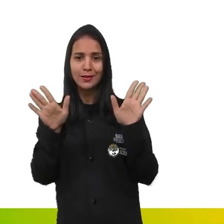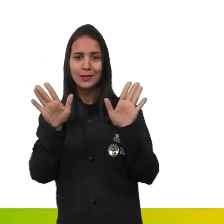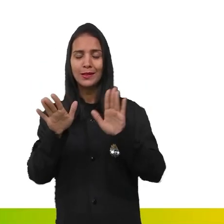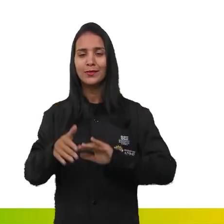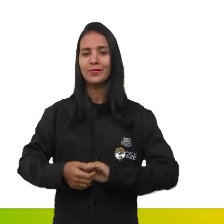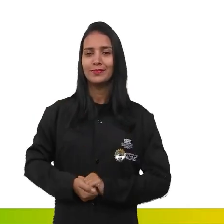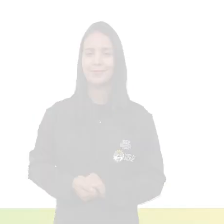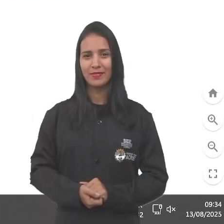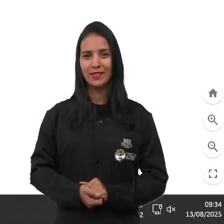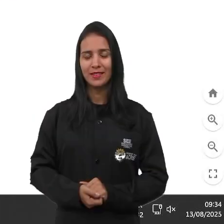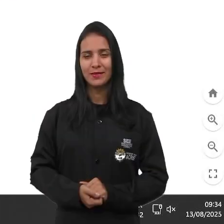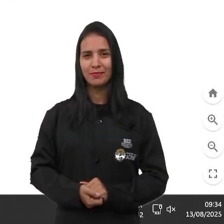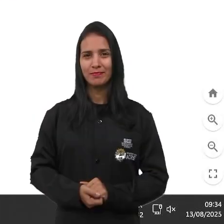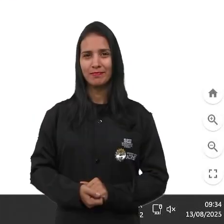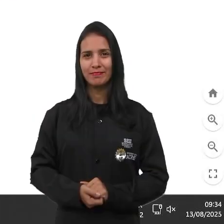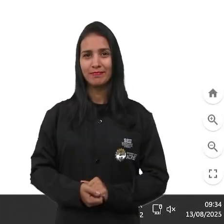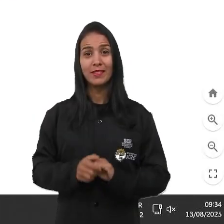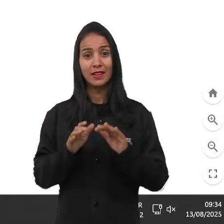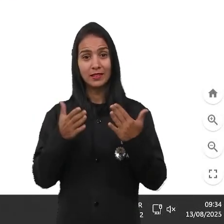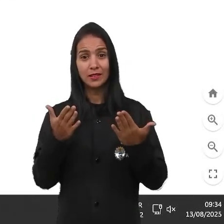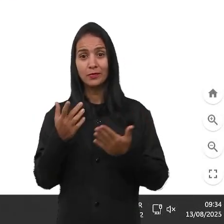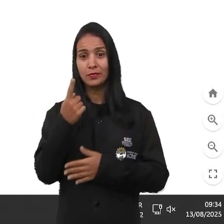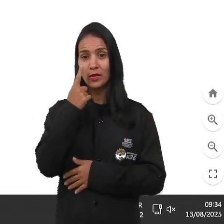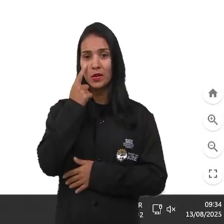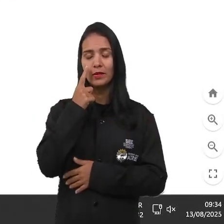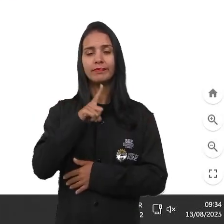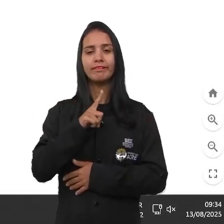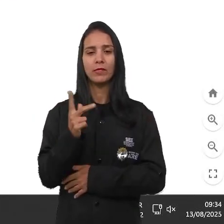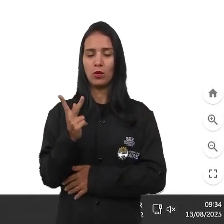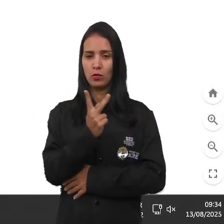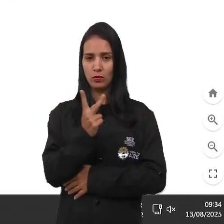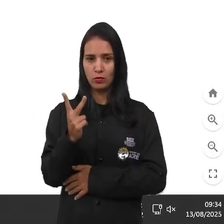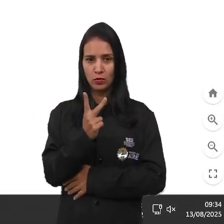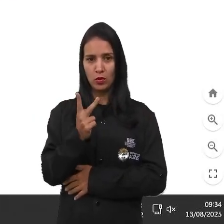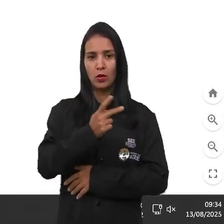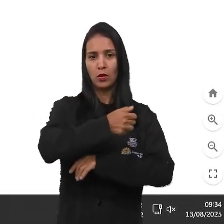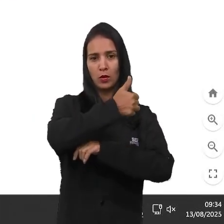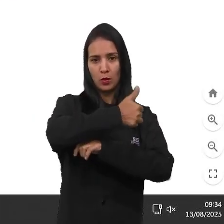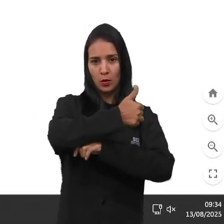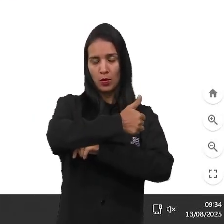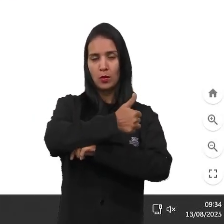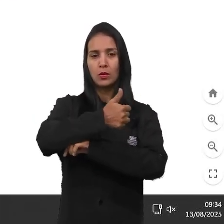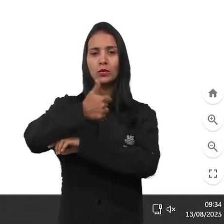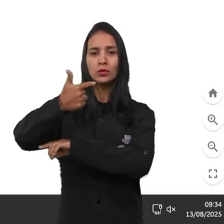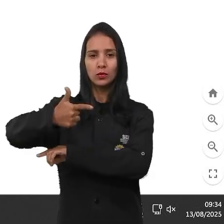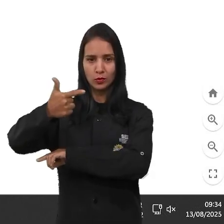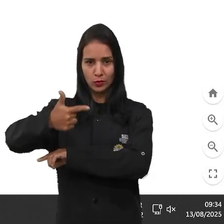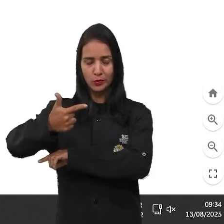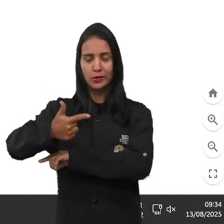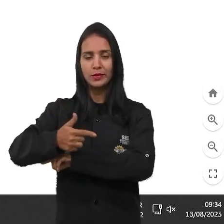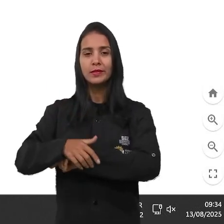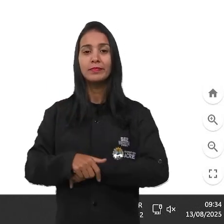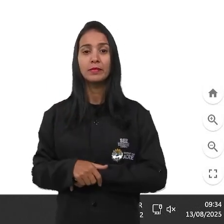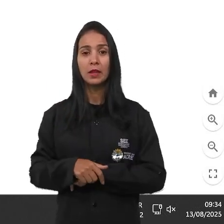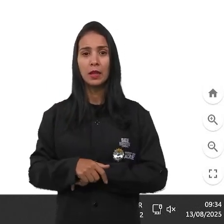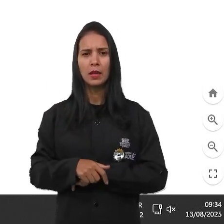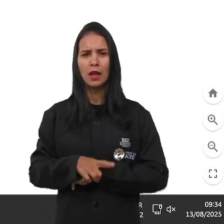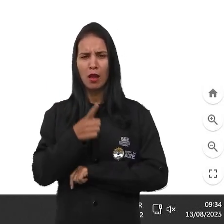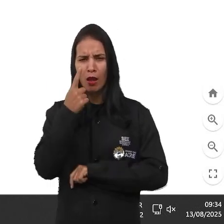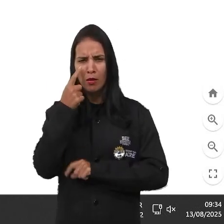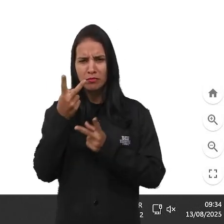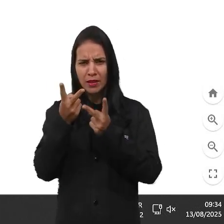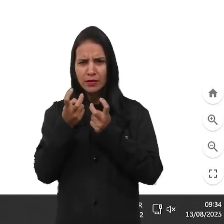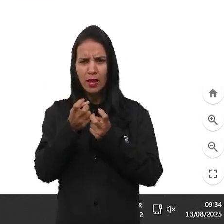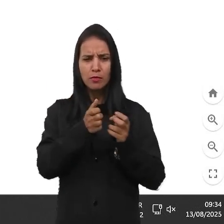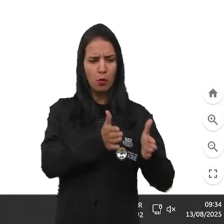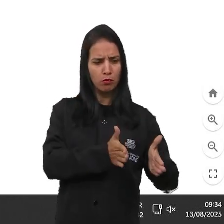fazer aqui. Ok, nós temos aqui os dois sólidos, aqui um sólido 1 e um sólido 2. Veja que esse sólido 2 ele é meio